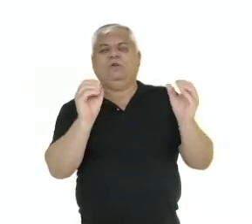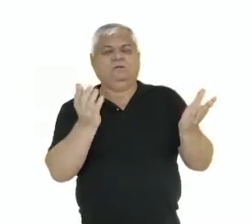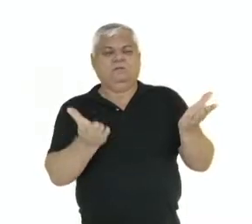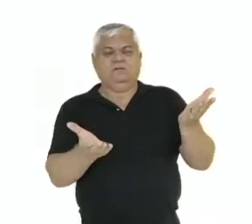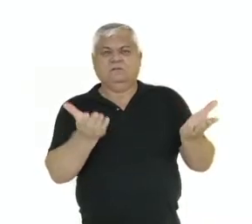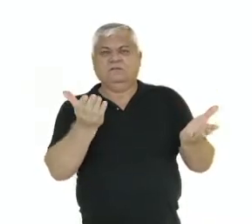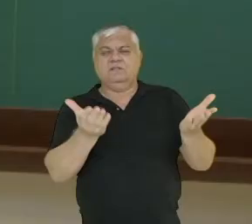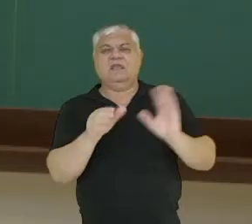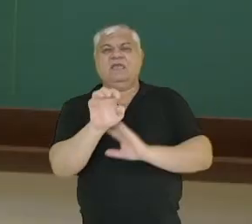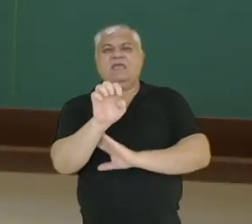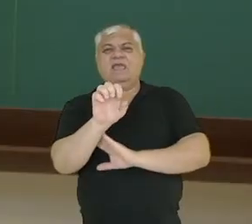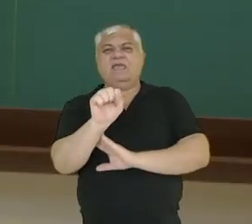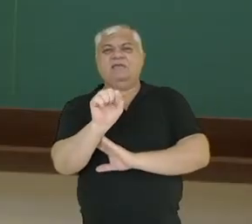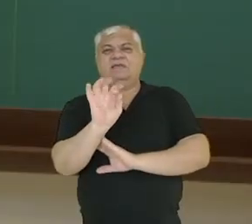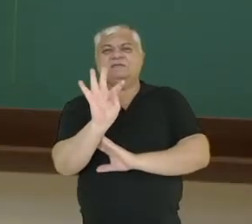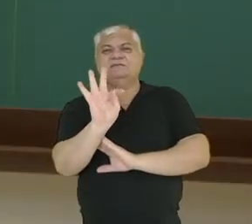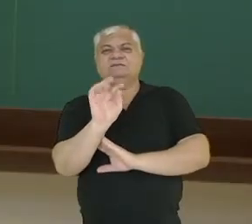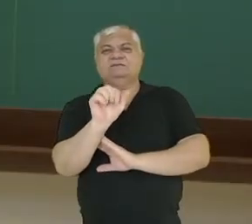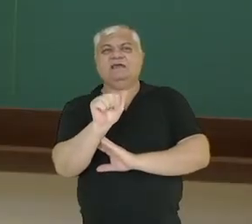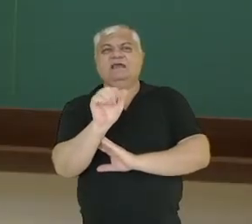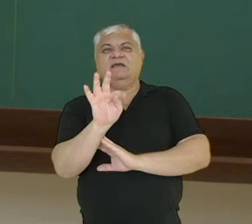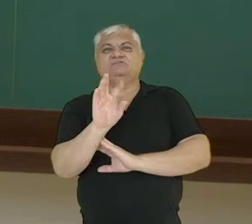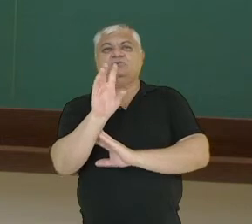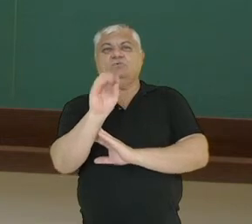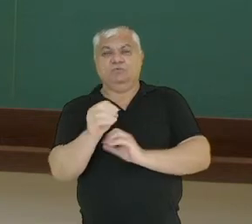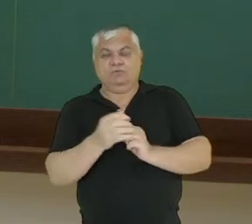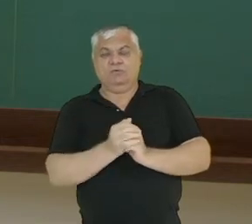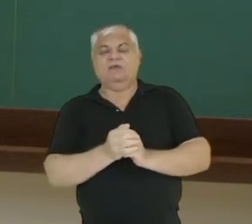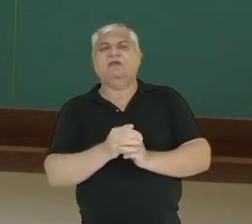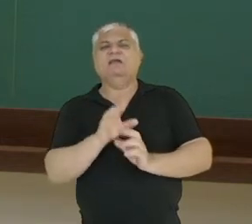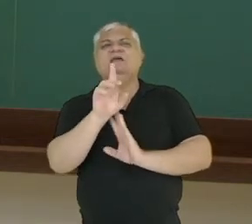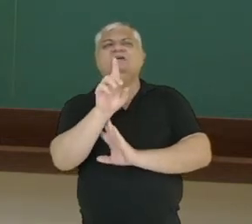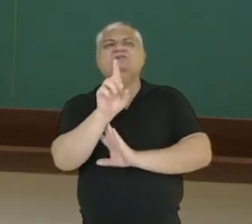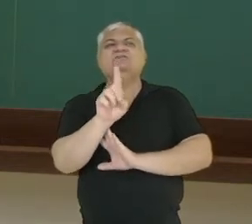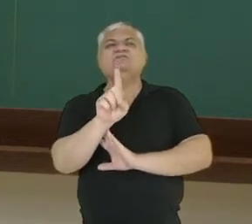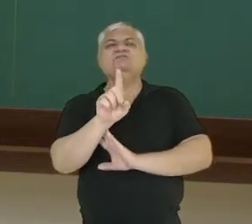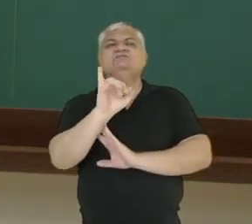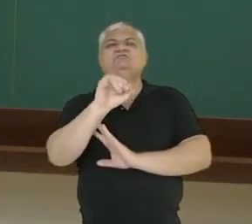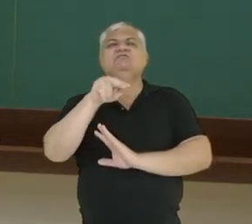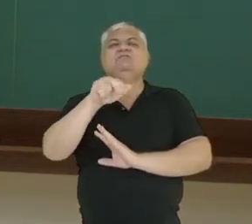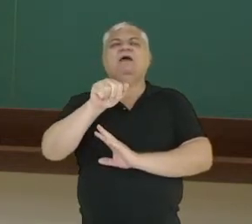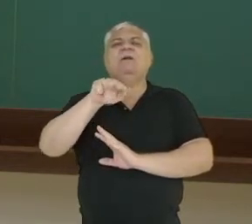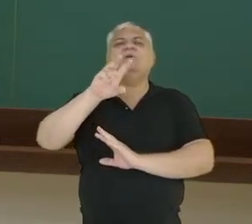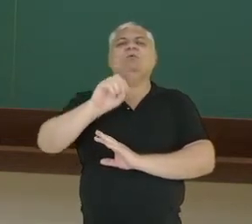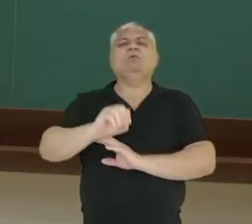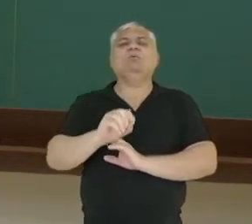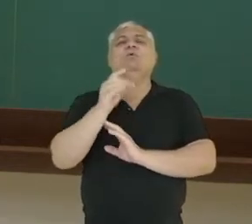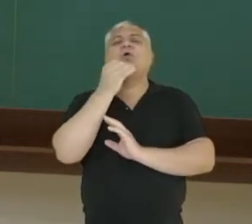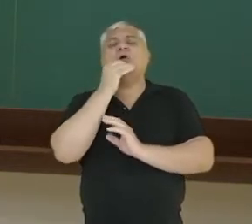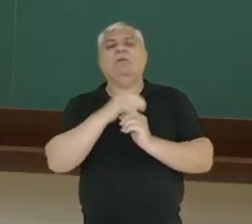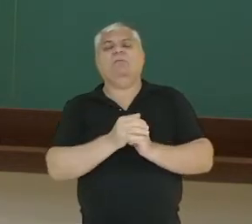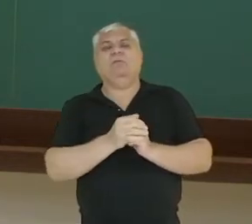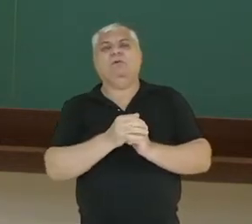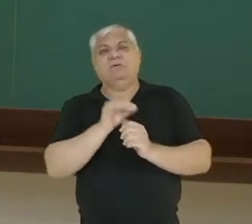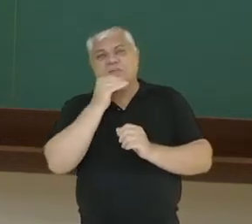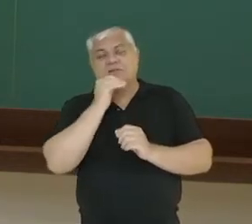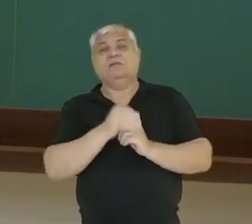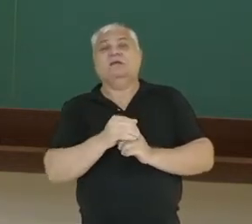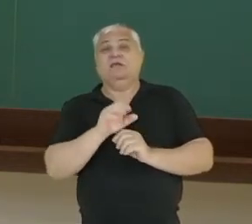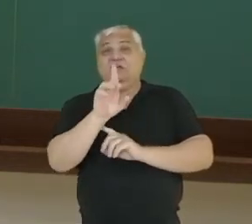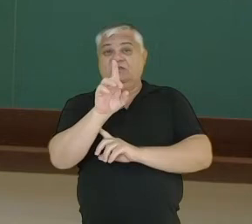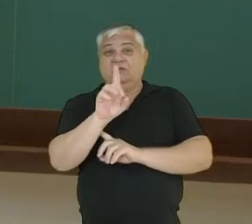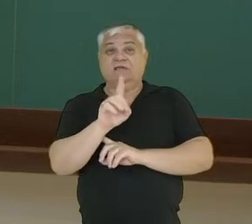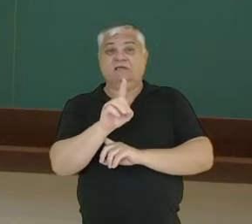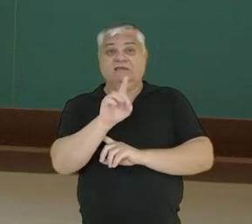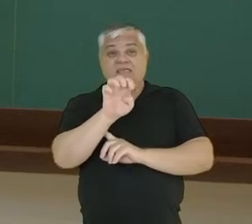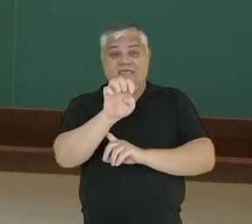equilíbrio estático. Professor, e o equilíbrio dinâmico que o senhor nos falou ainda agora, professor? Equilíbrio estático